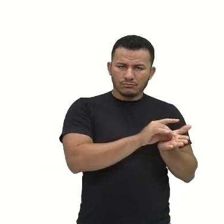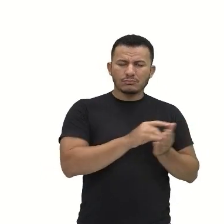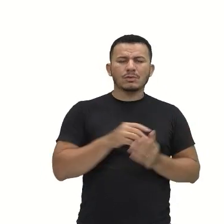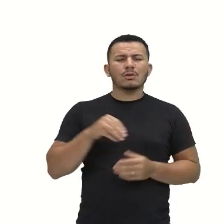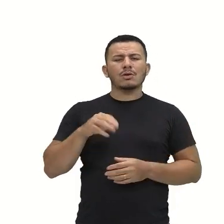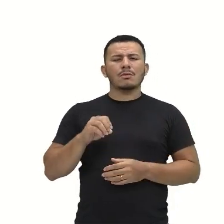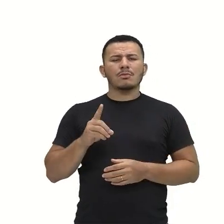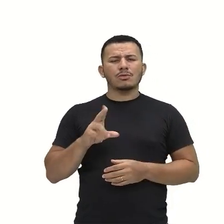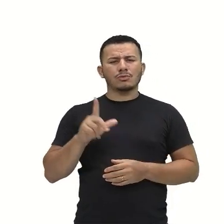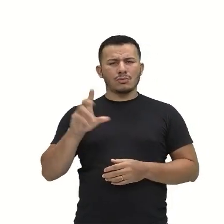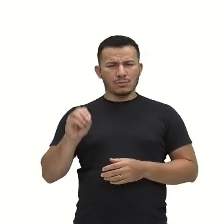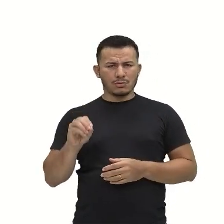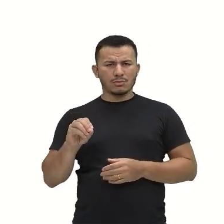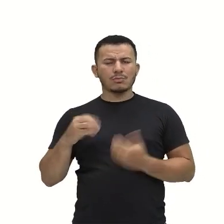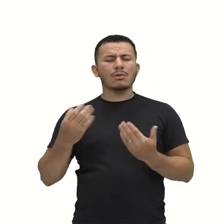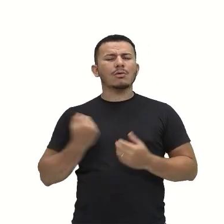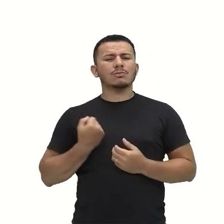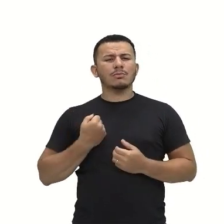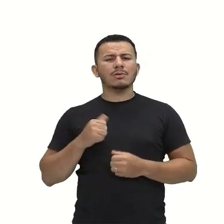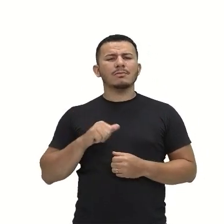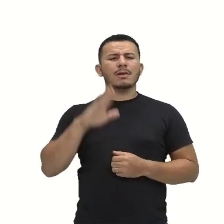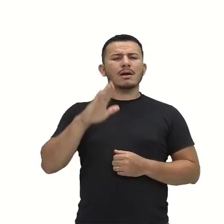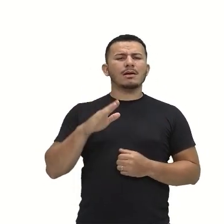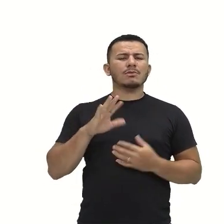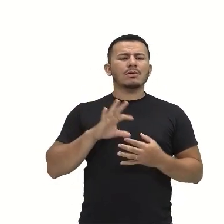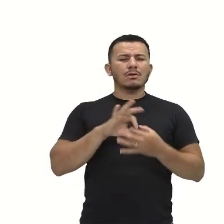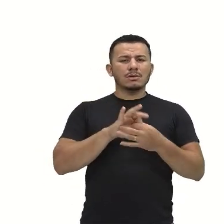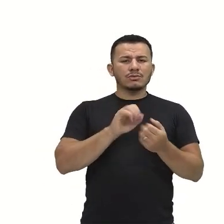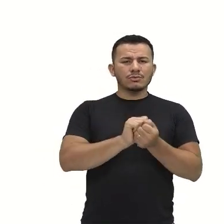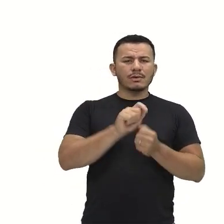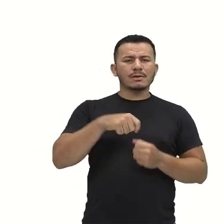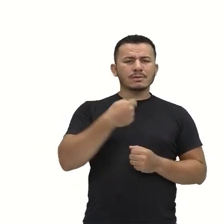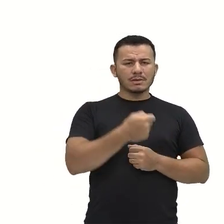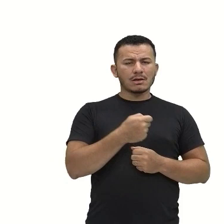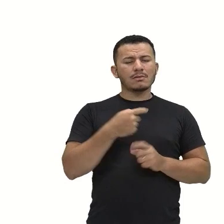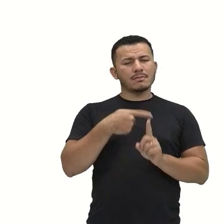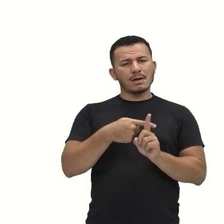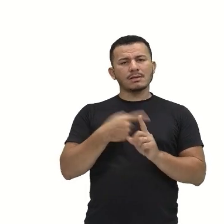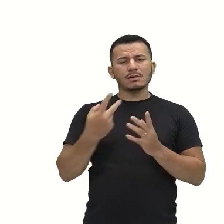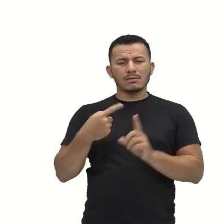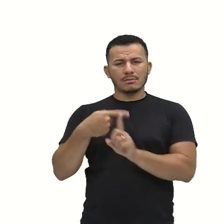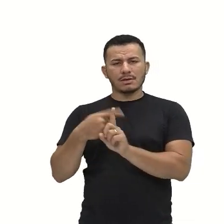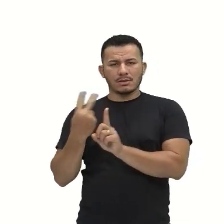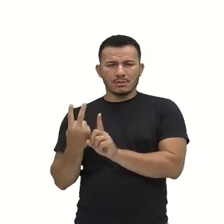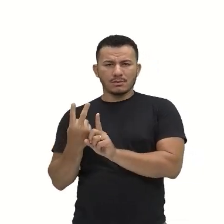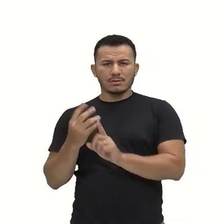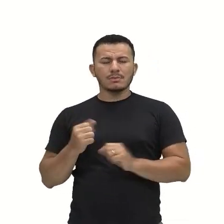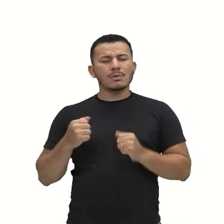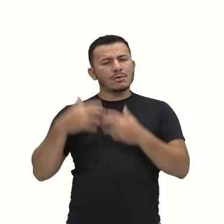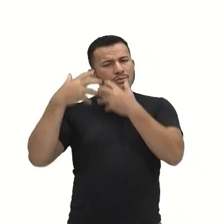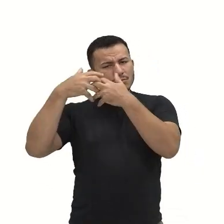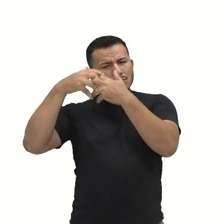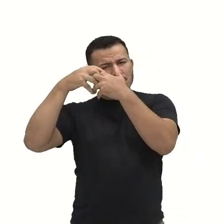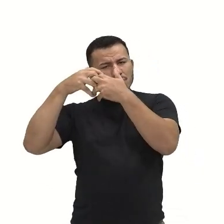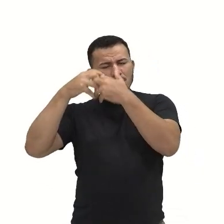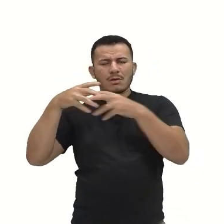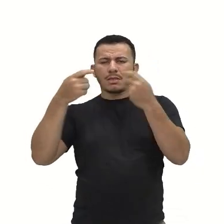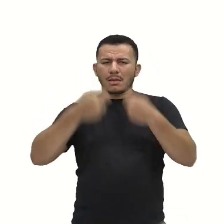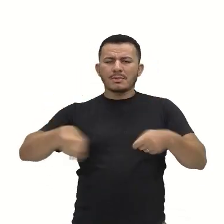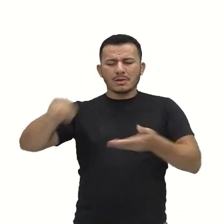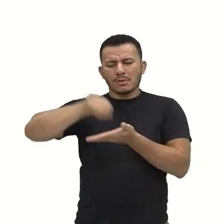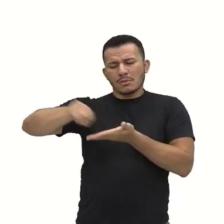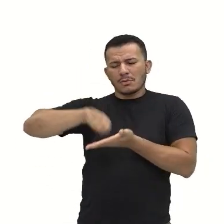Mas qual é o maior número? Não é 8? Qual é o valor do 8? Mais 2. Você pode fazer direto, mentalmente, sem estar escrevendo